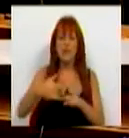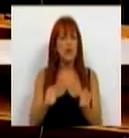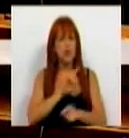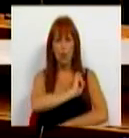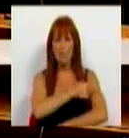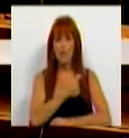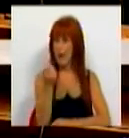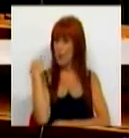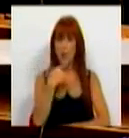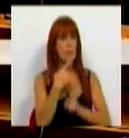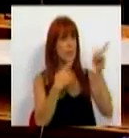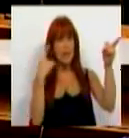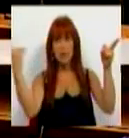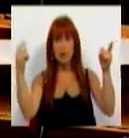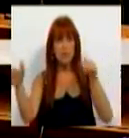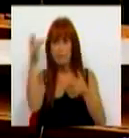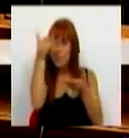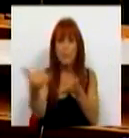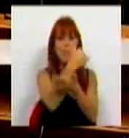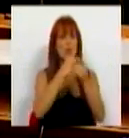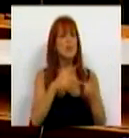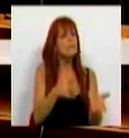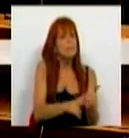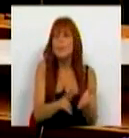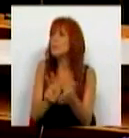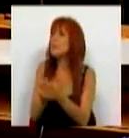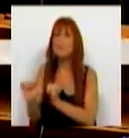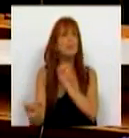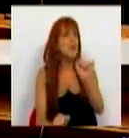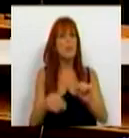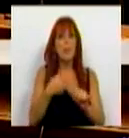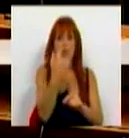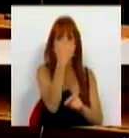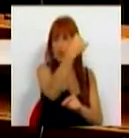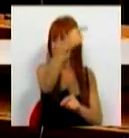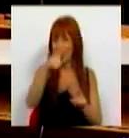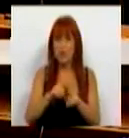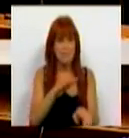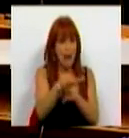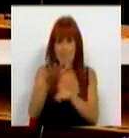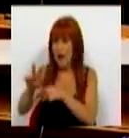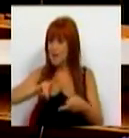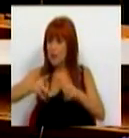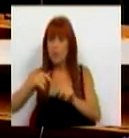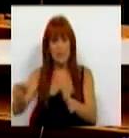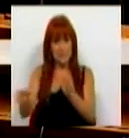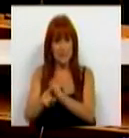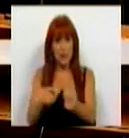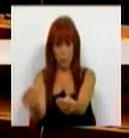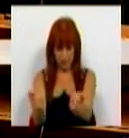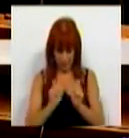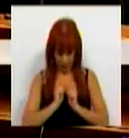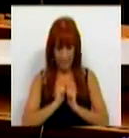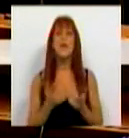das forças que há pouco referi, de auscultar as reais preocupações que as pessoas têm e os impactos que as alterações legislativas nos